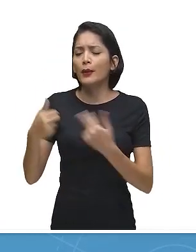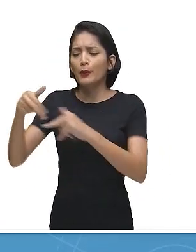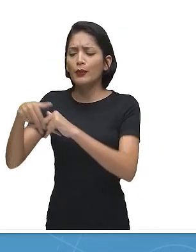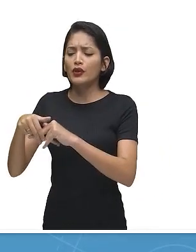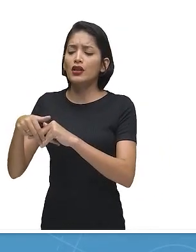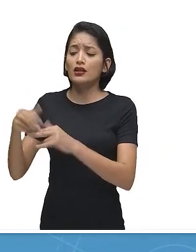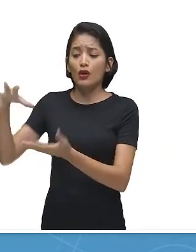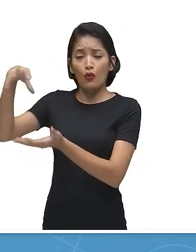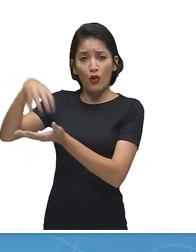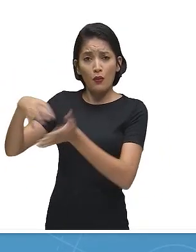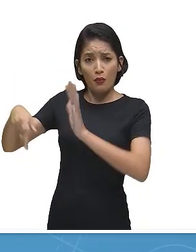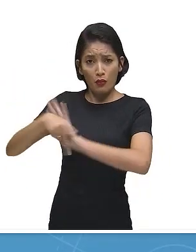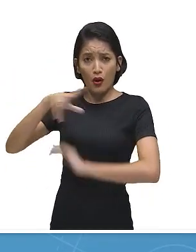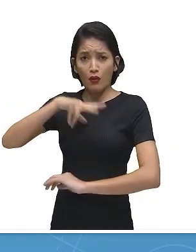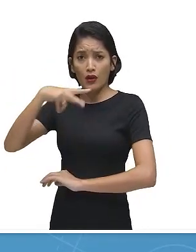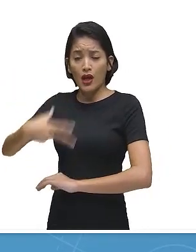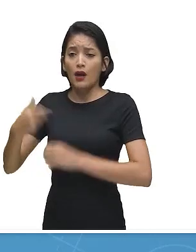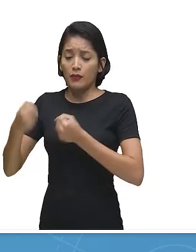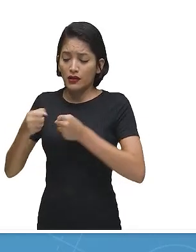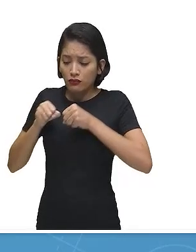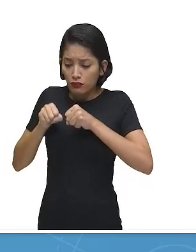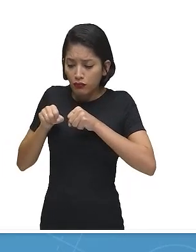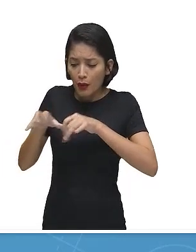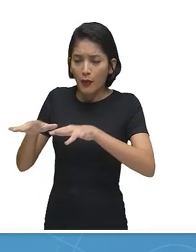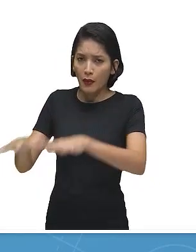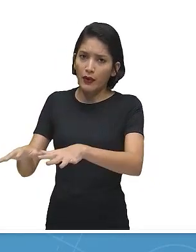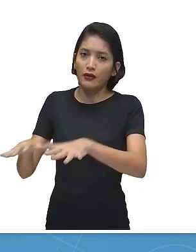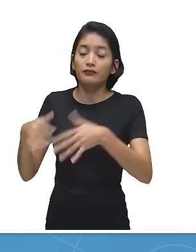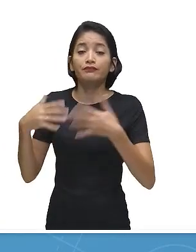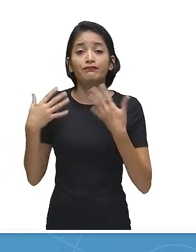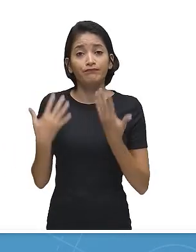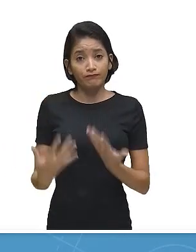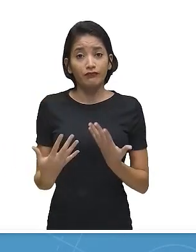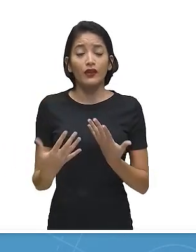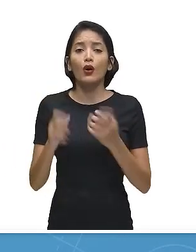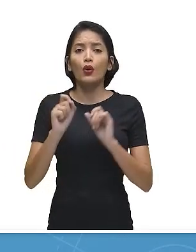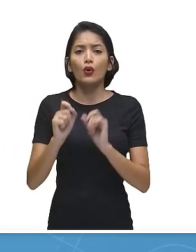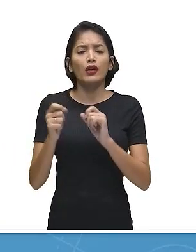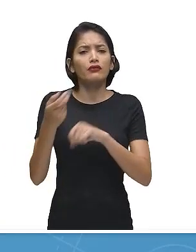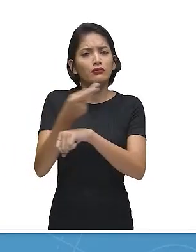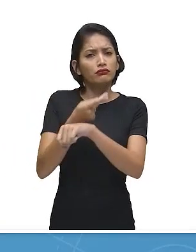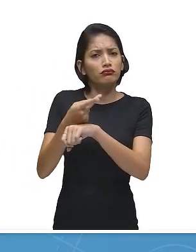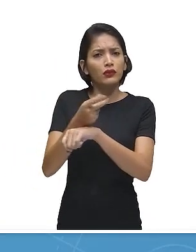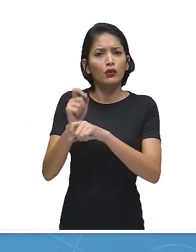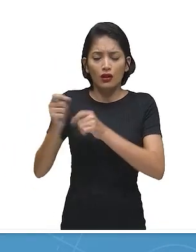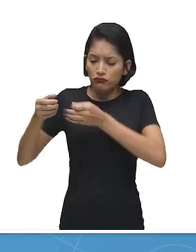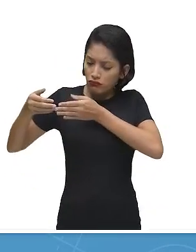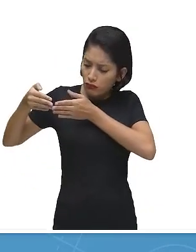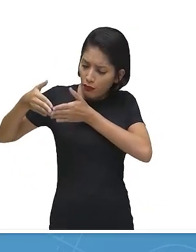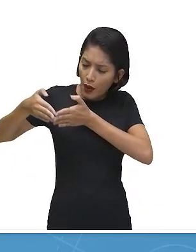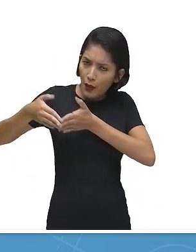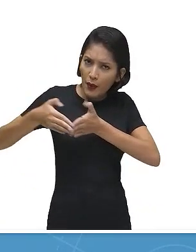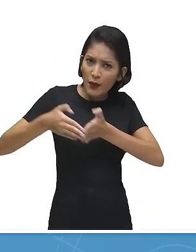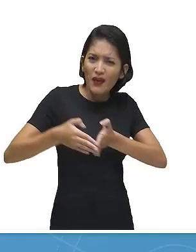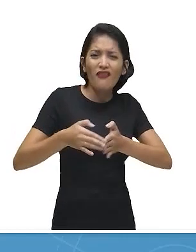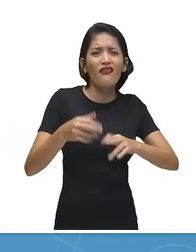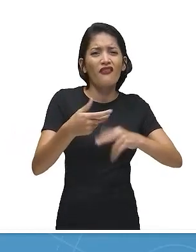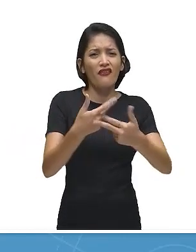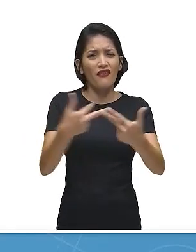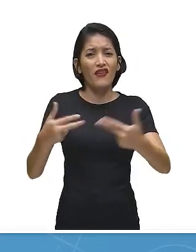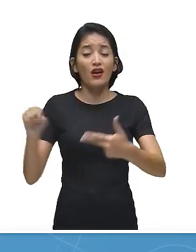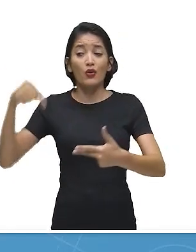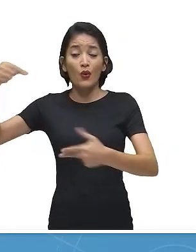1530, quando o Brasil ele era muito cobiçado por outros países, principalmente